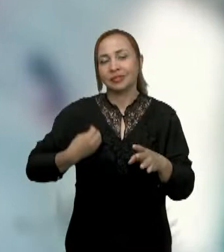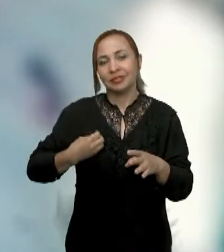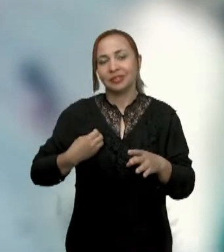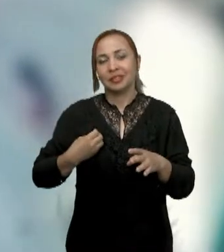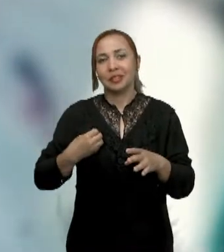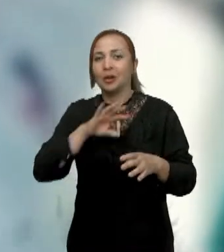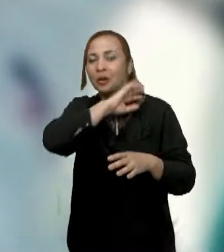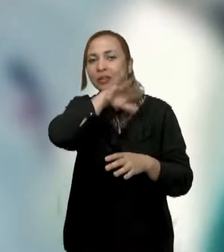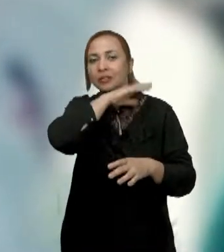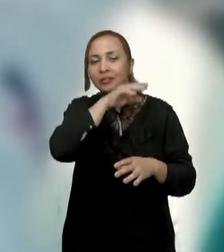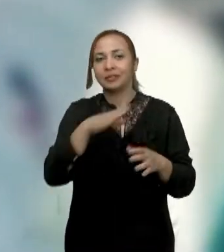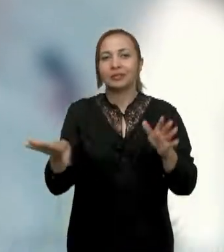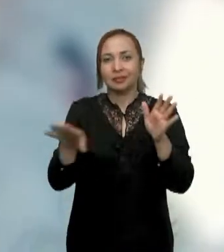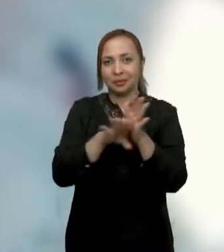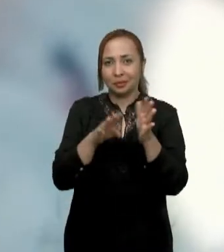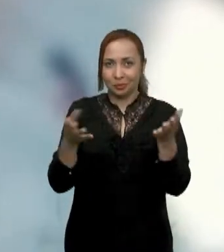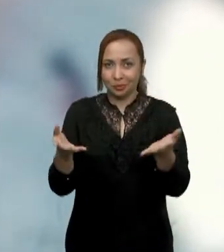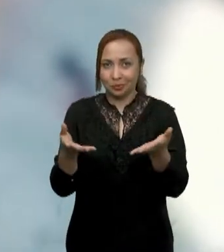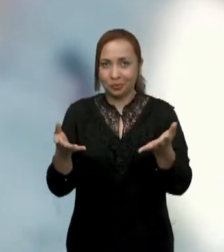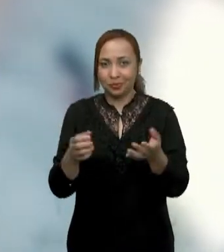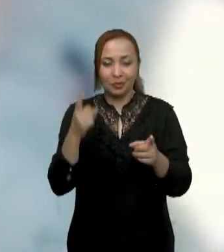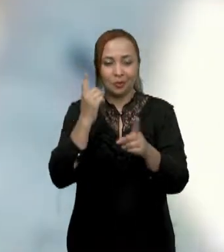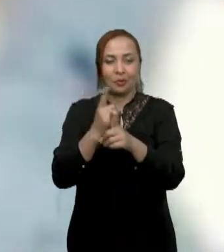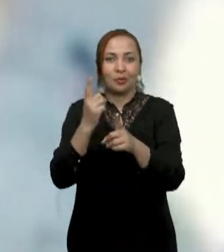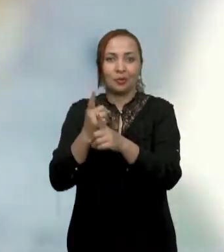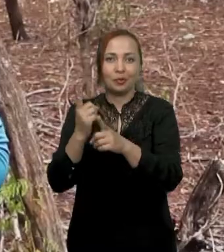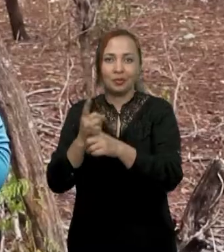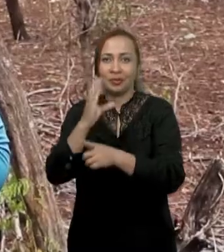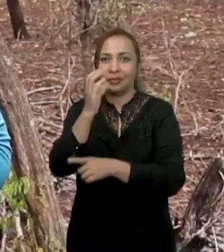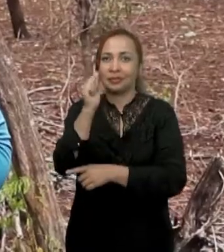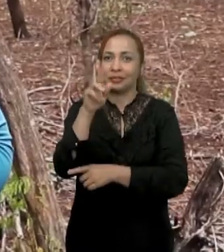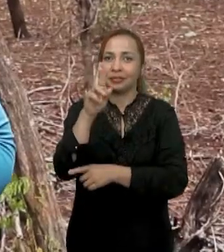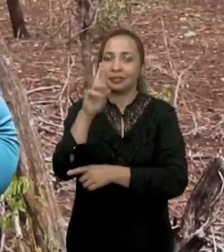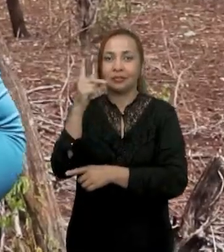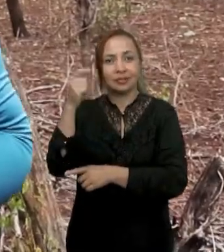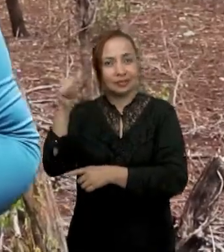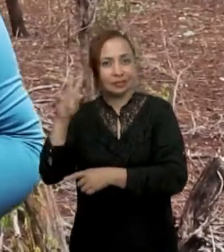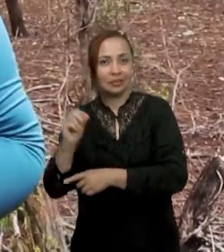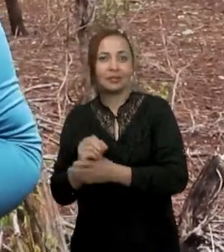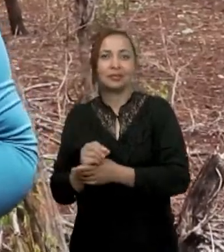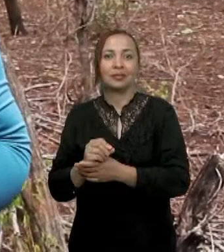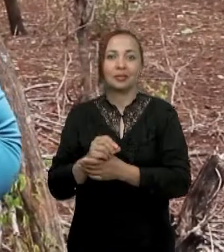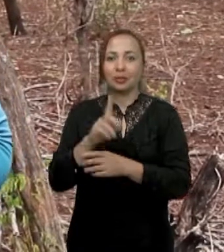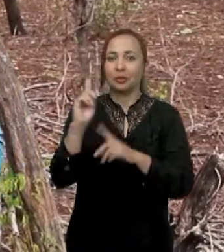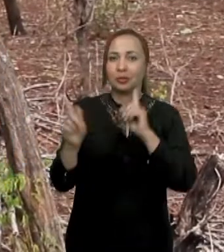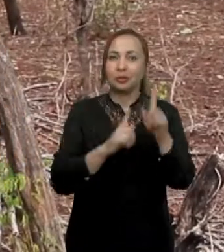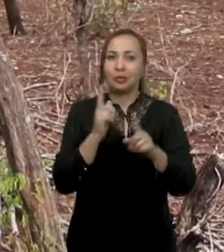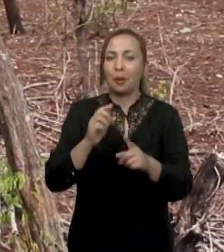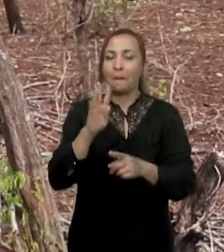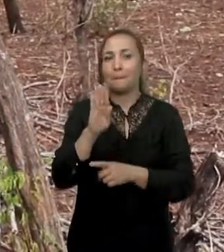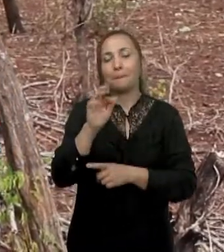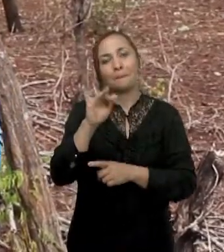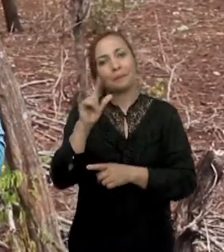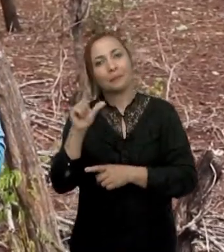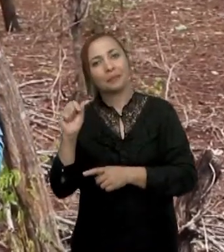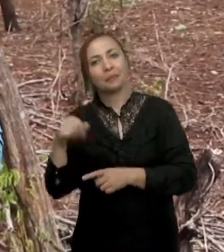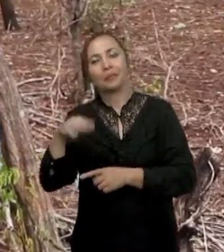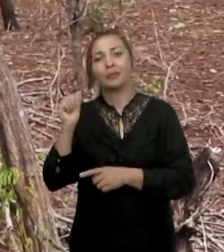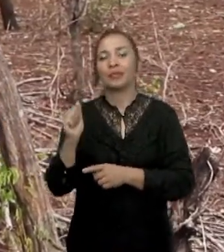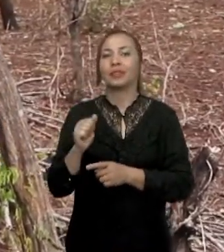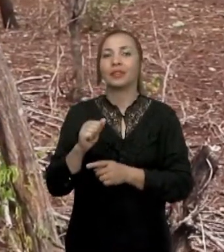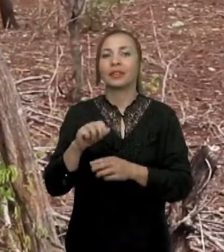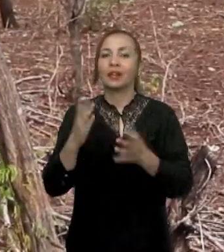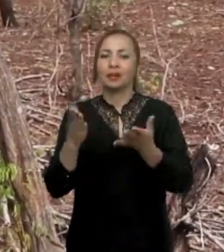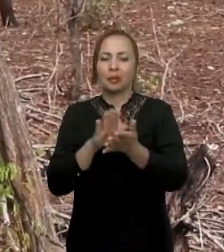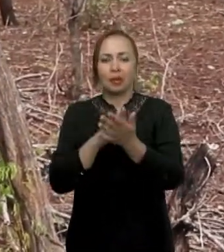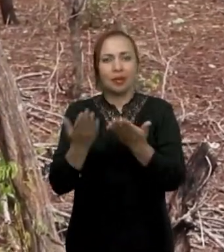esses animais. Até o momento foram encontrados carrapatos da espécie do gênero Amblyomma, que segundo a